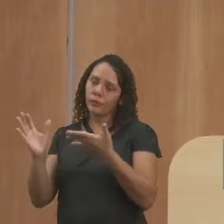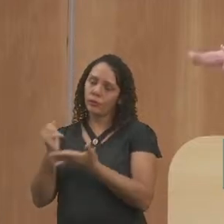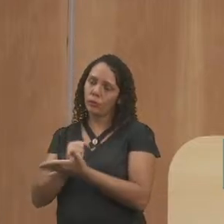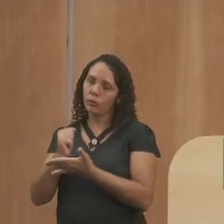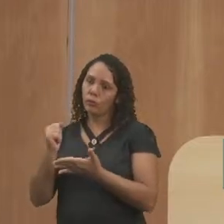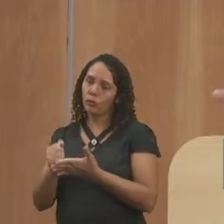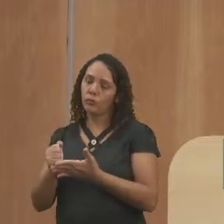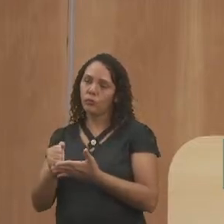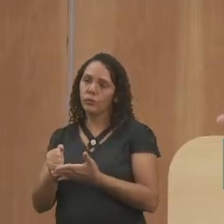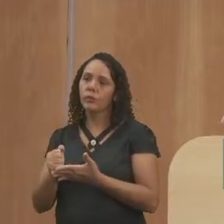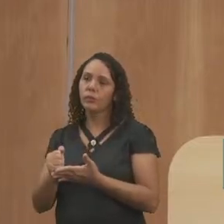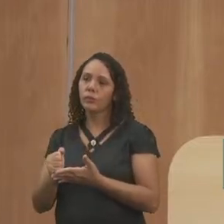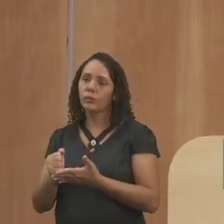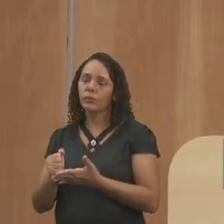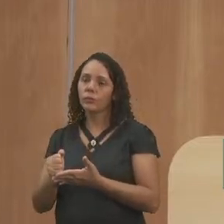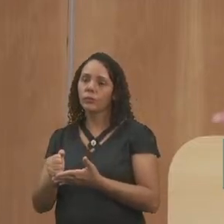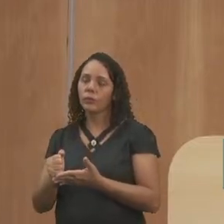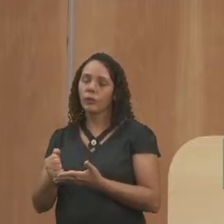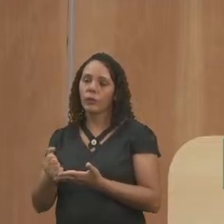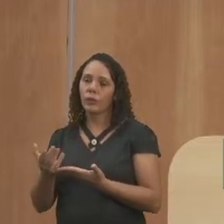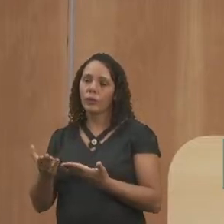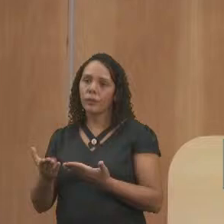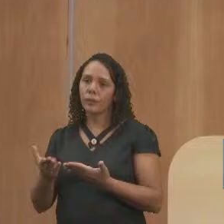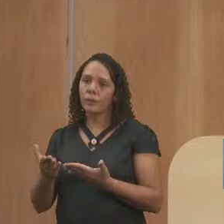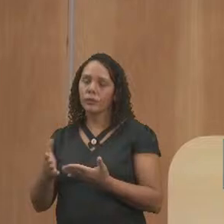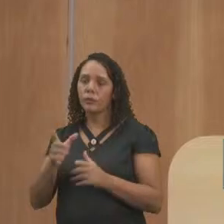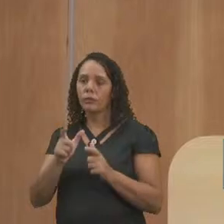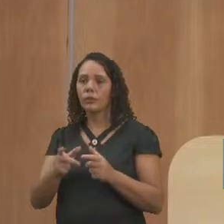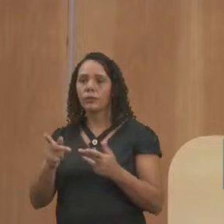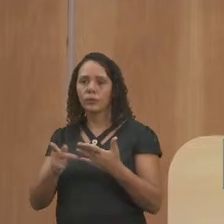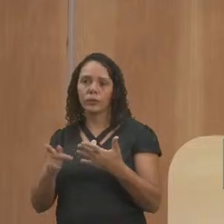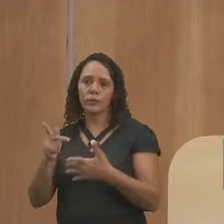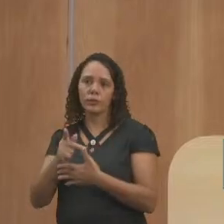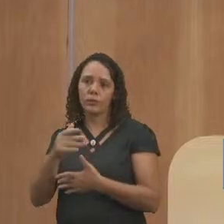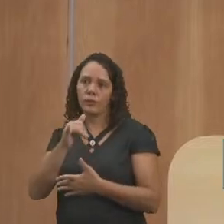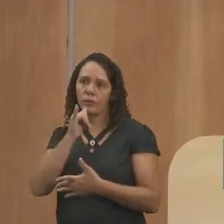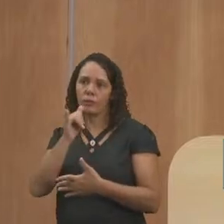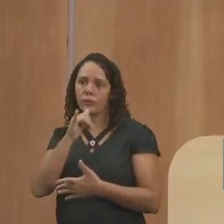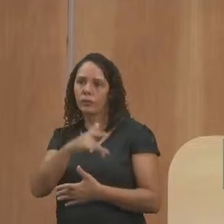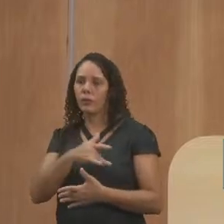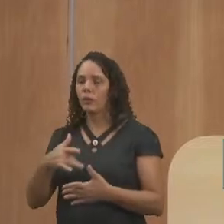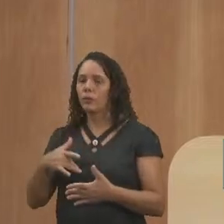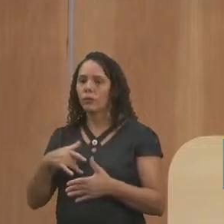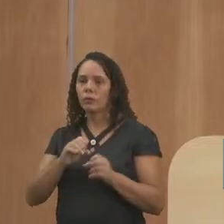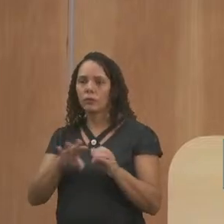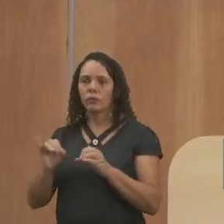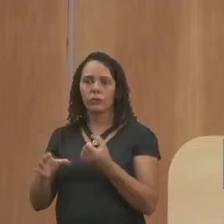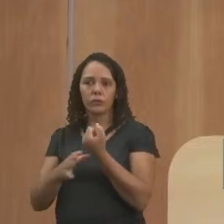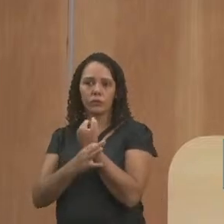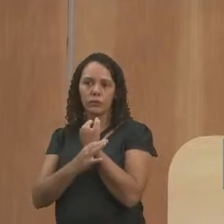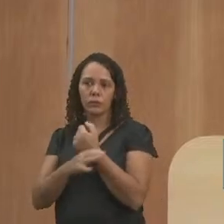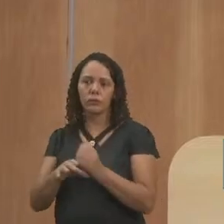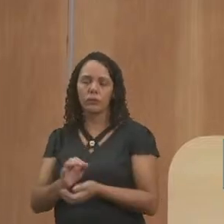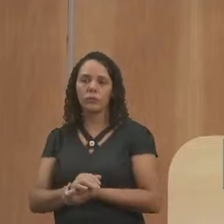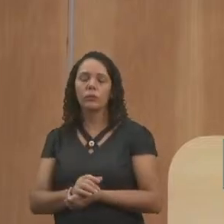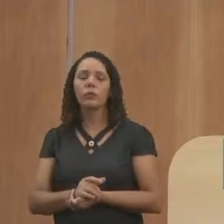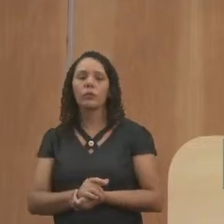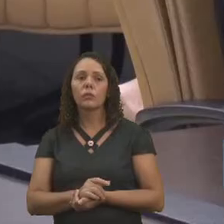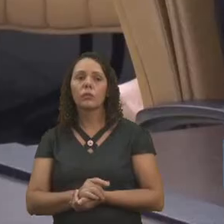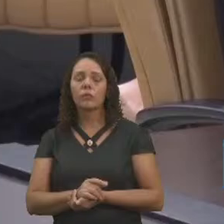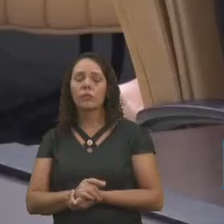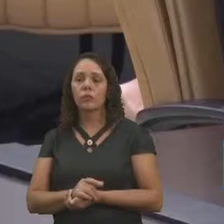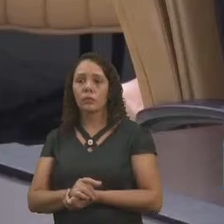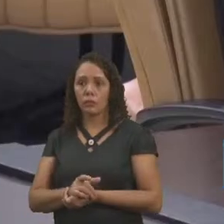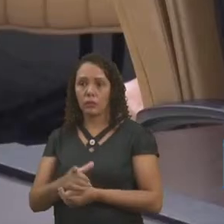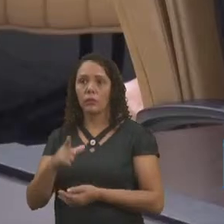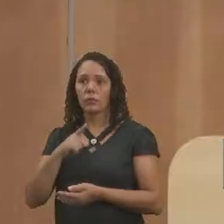de casos excepcionais em áreas prioritárias como saúde, educação, segurança. Então, houve um aumento no gasto com o pessoal em saúde.